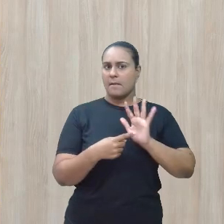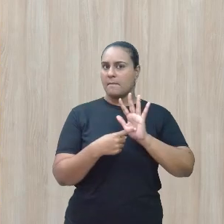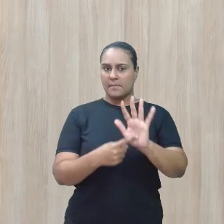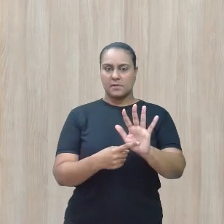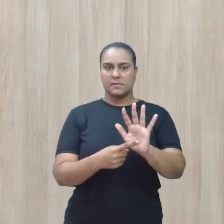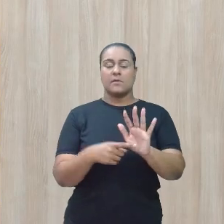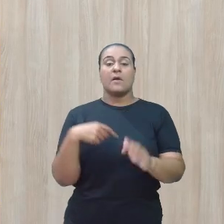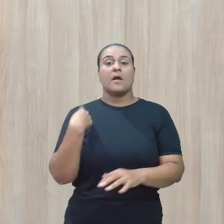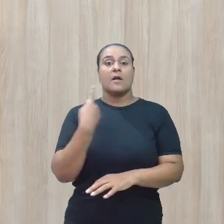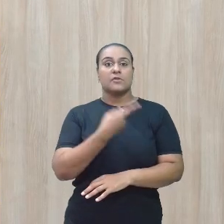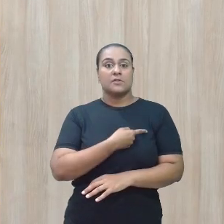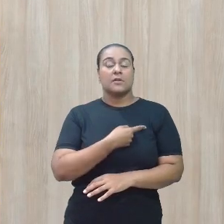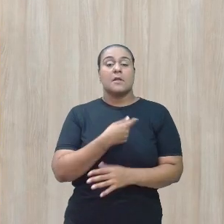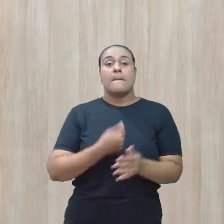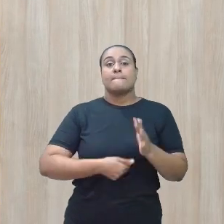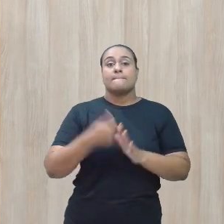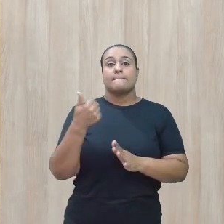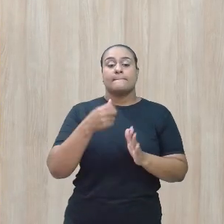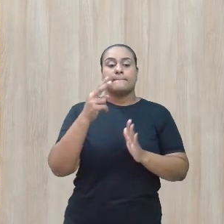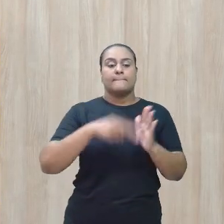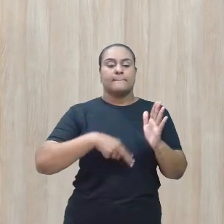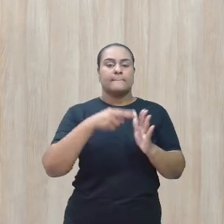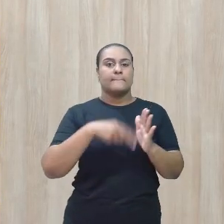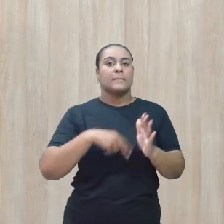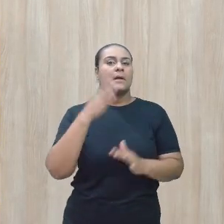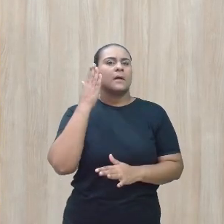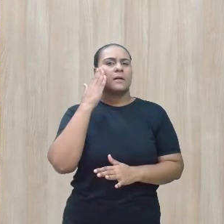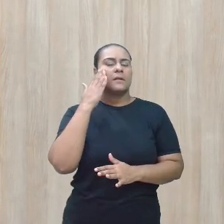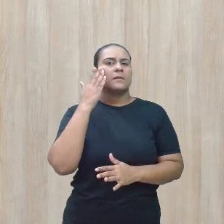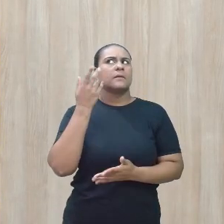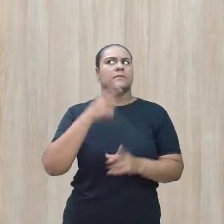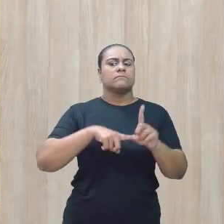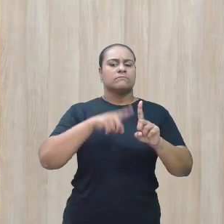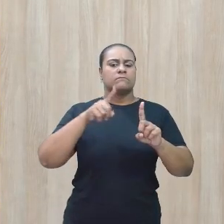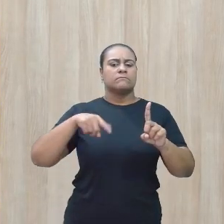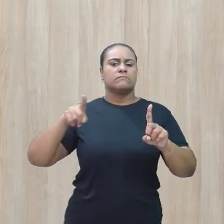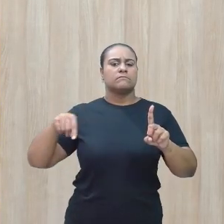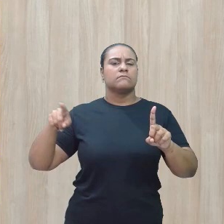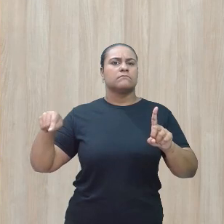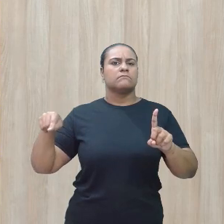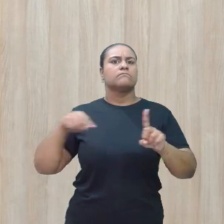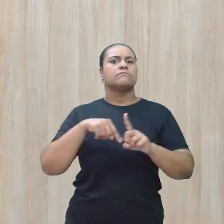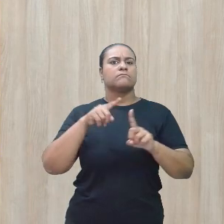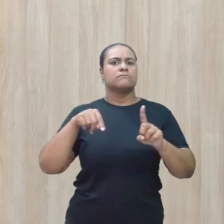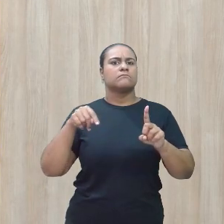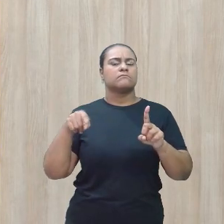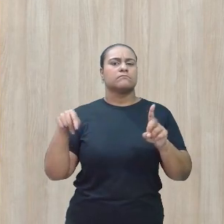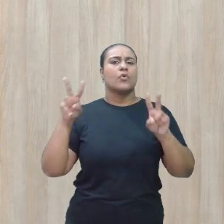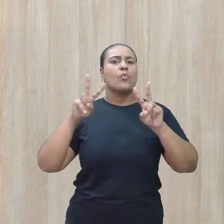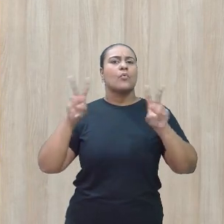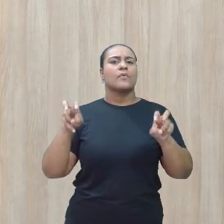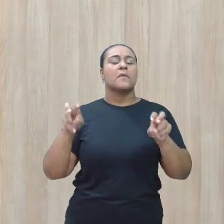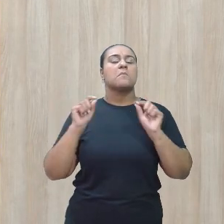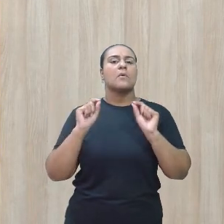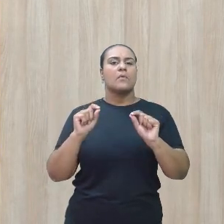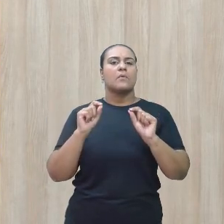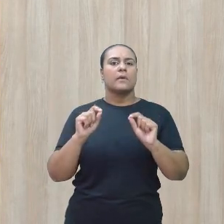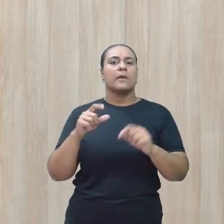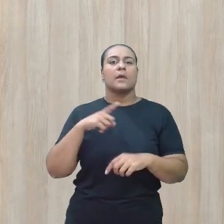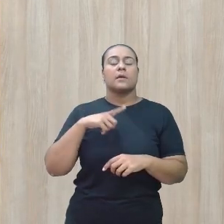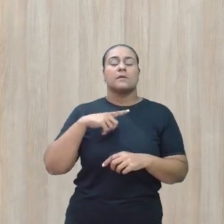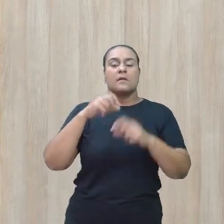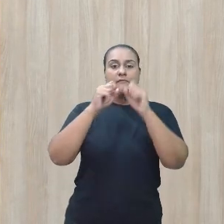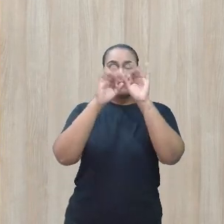a gente fez a primeira leitura do título para entender do que esse gráfico se tratava, e nesse título ele apresenta, a forma clara